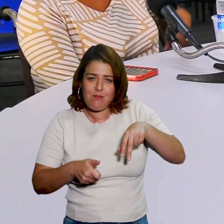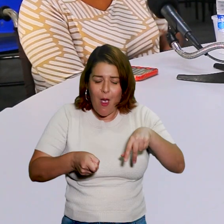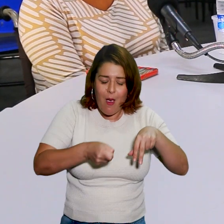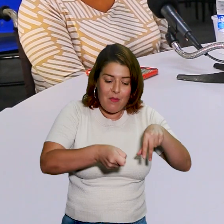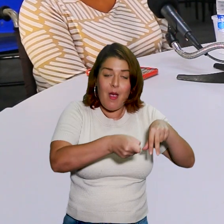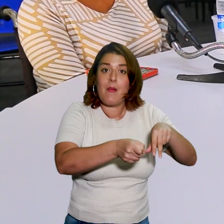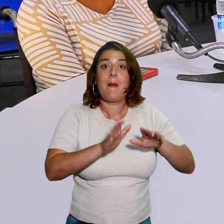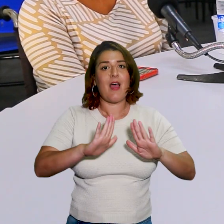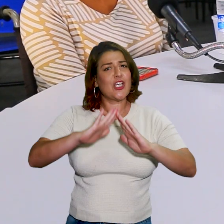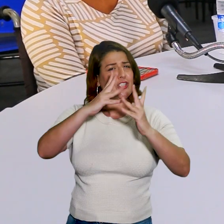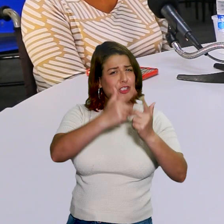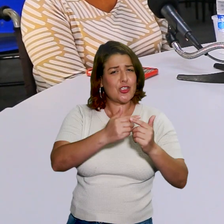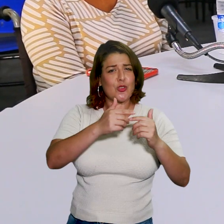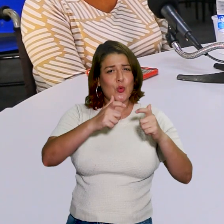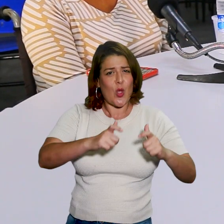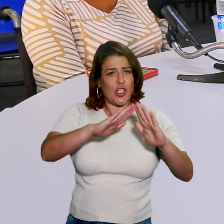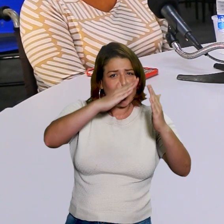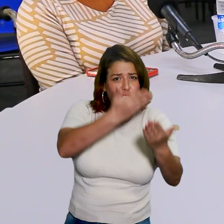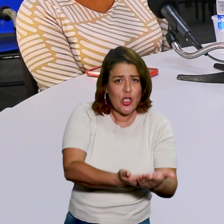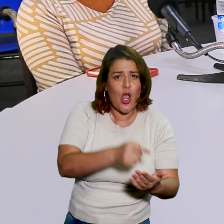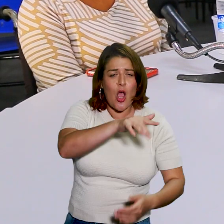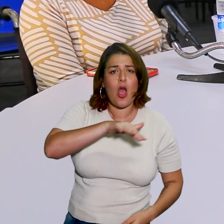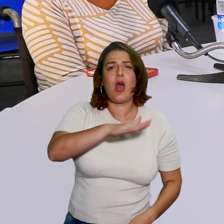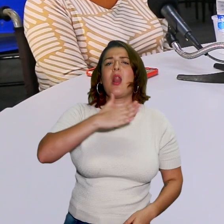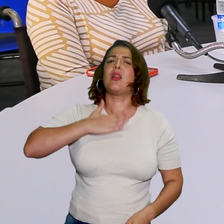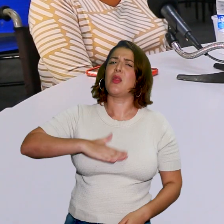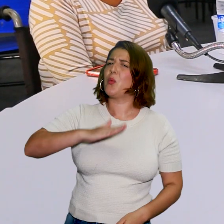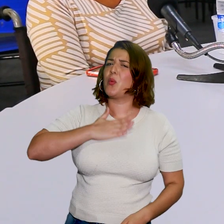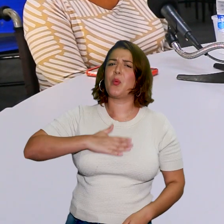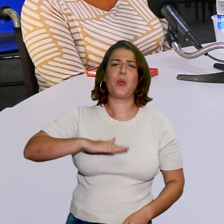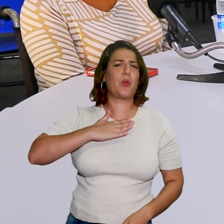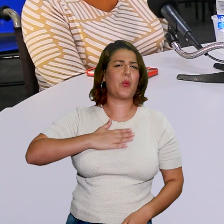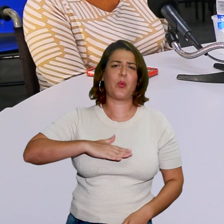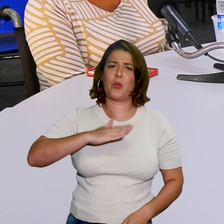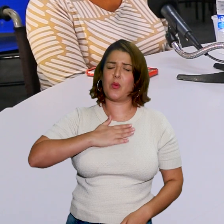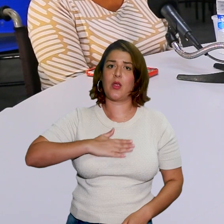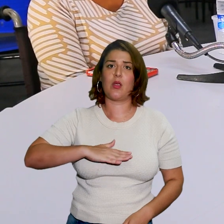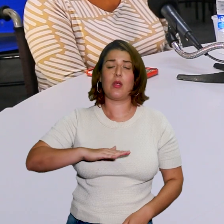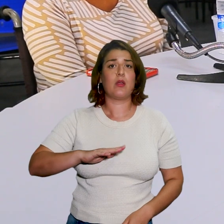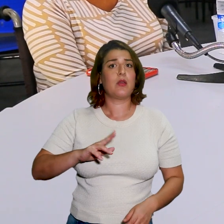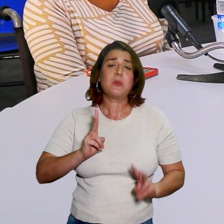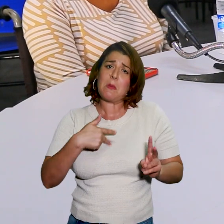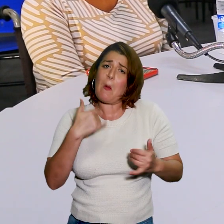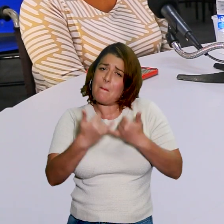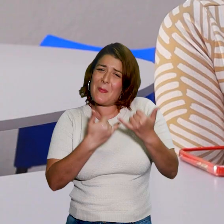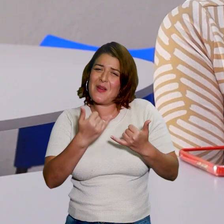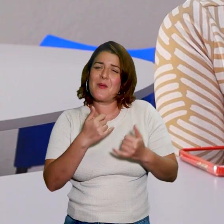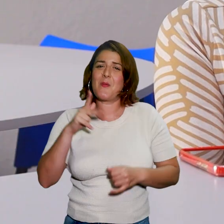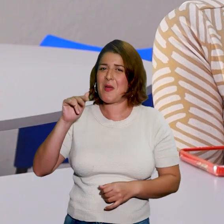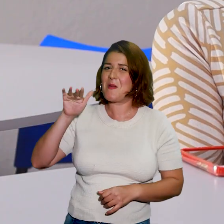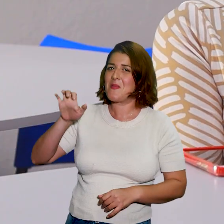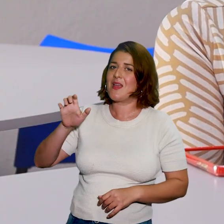Com relação à escola, sempre foi tranquilo, de certo modo. Eu sempre fico brincando com os meus pais, dizendo que,